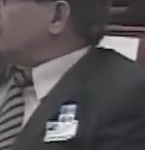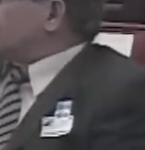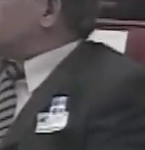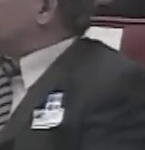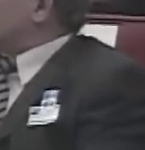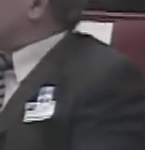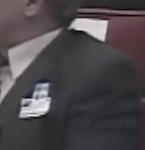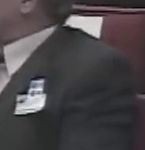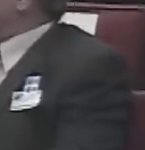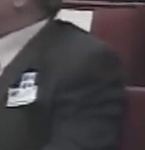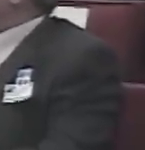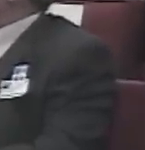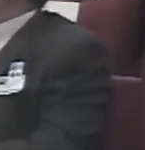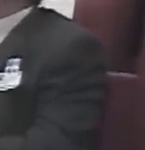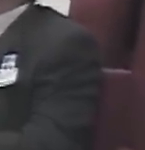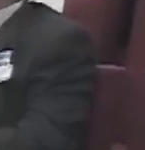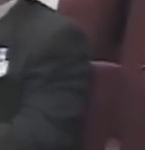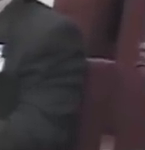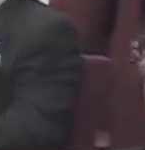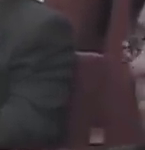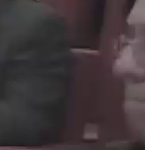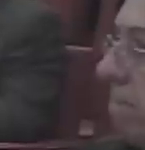agradeço a